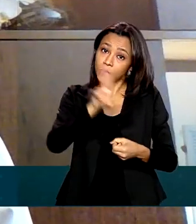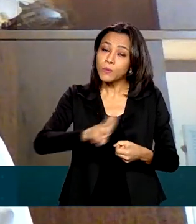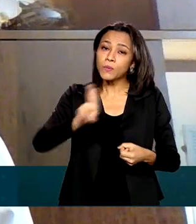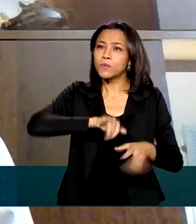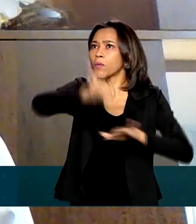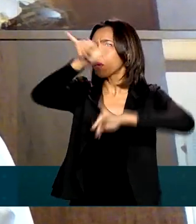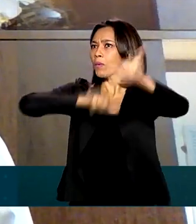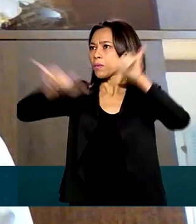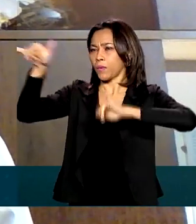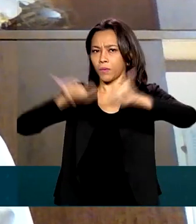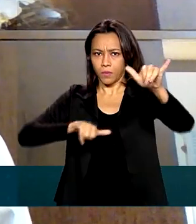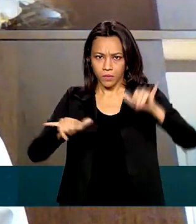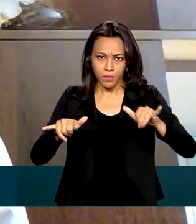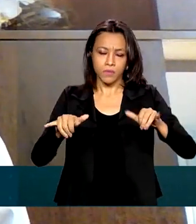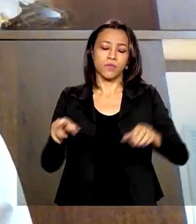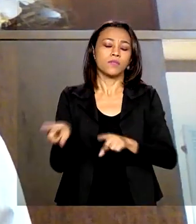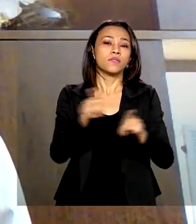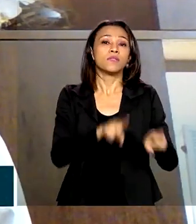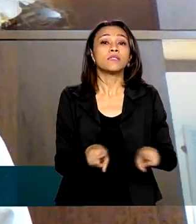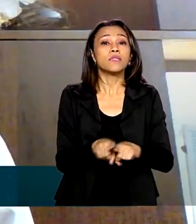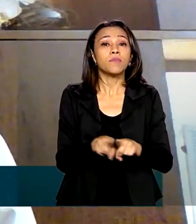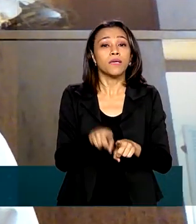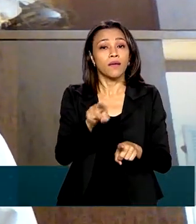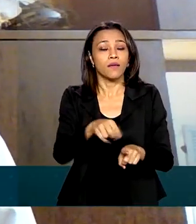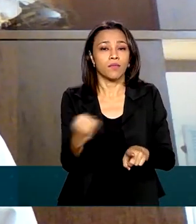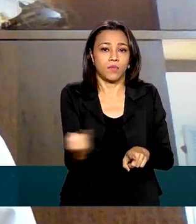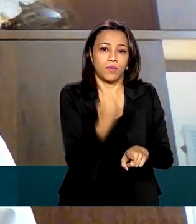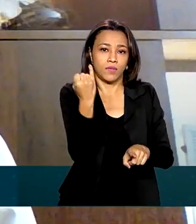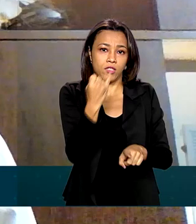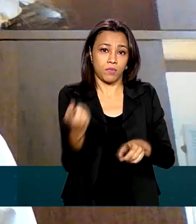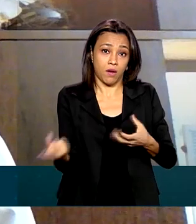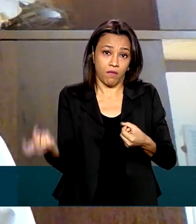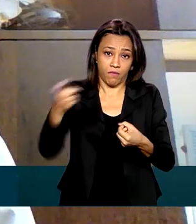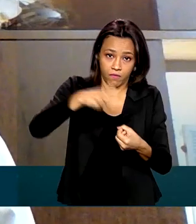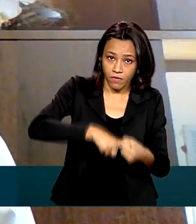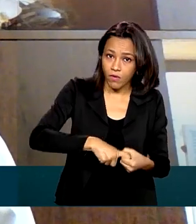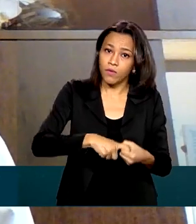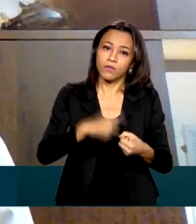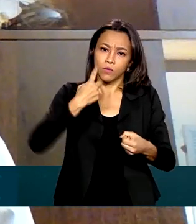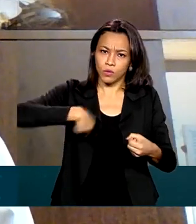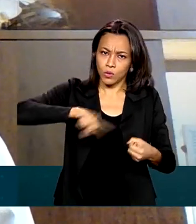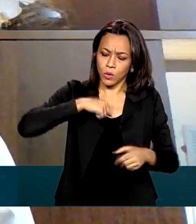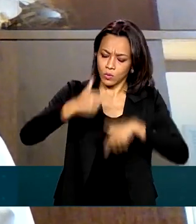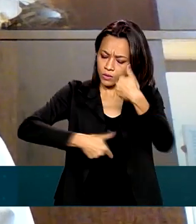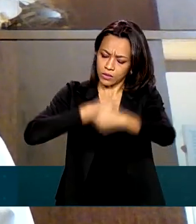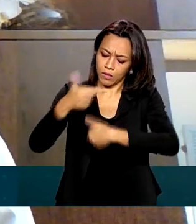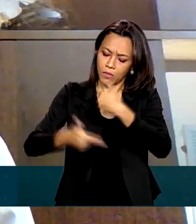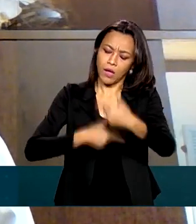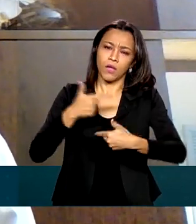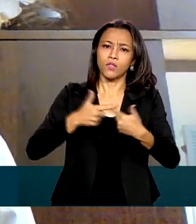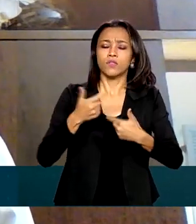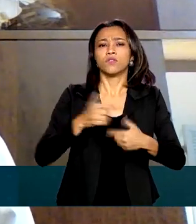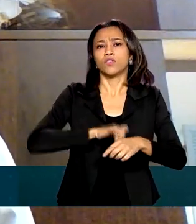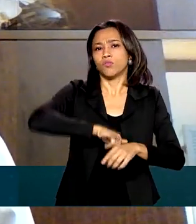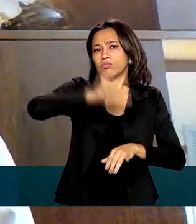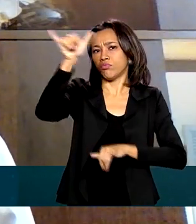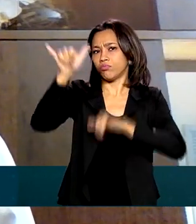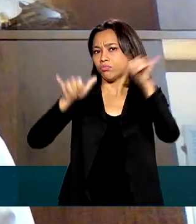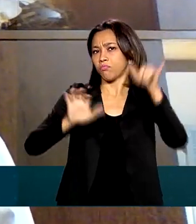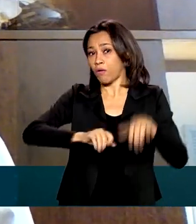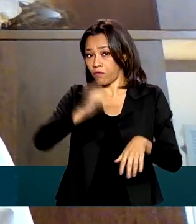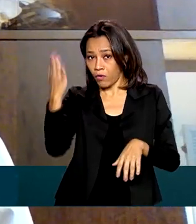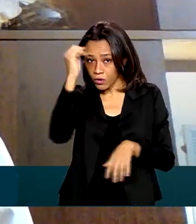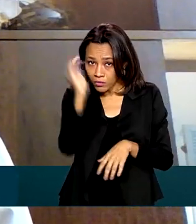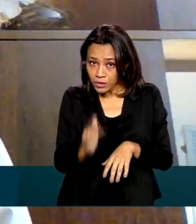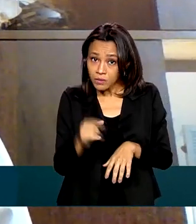aéreo é muito importante para acelerar a retomada das nossas operações internacionais e também